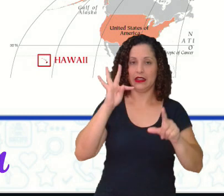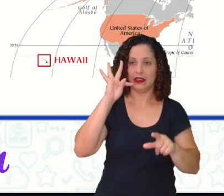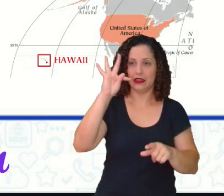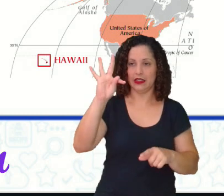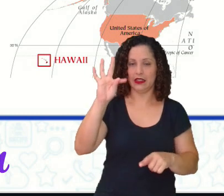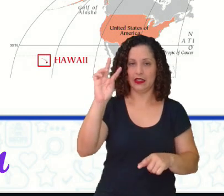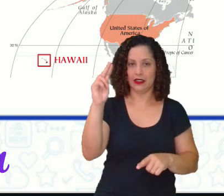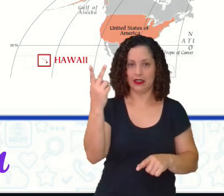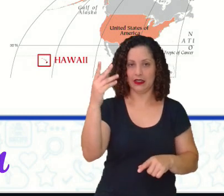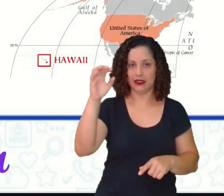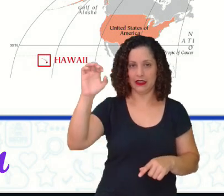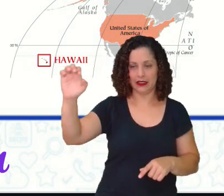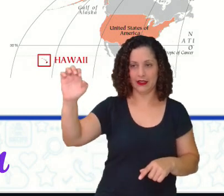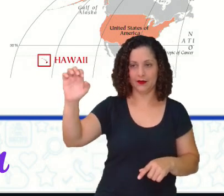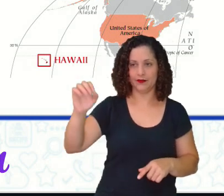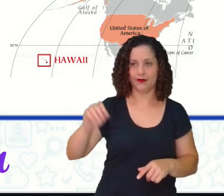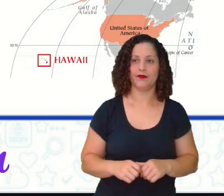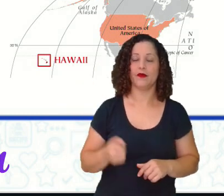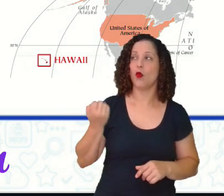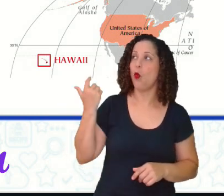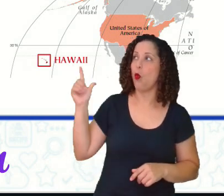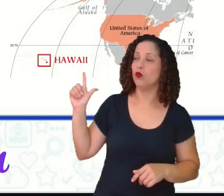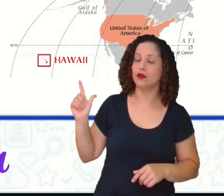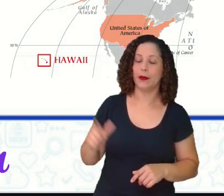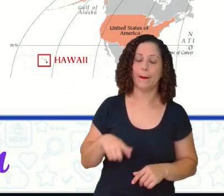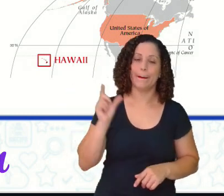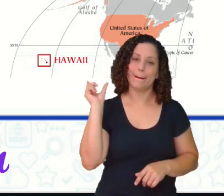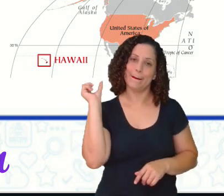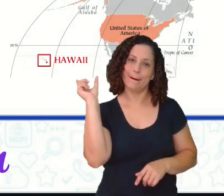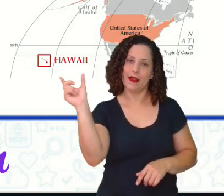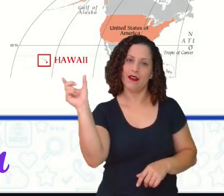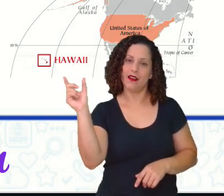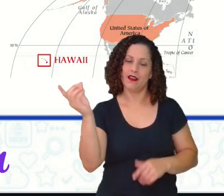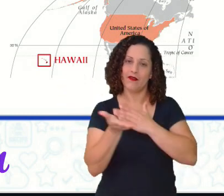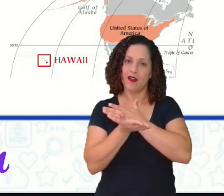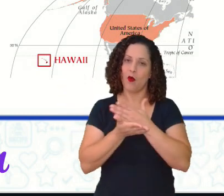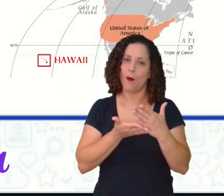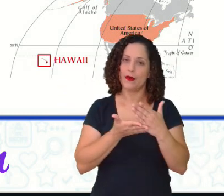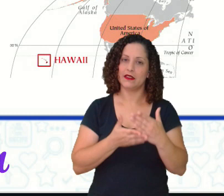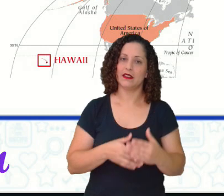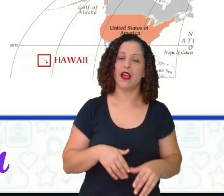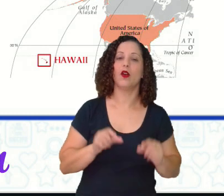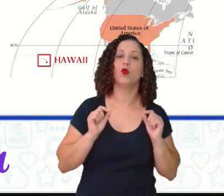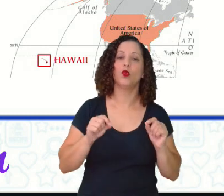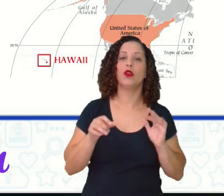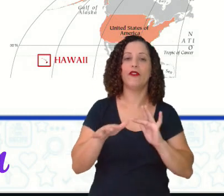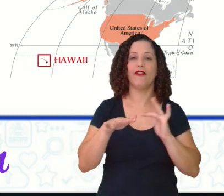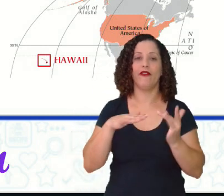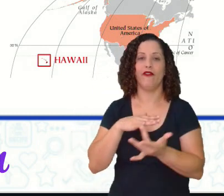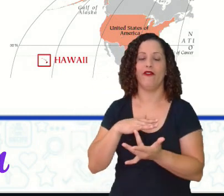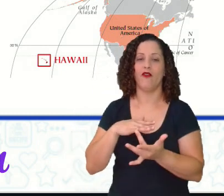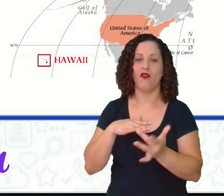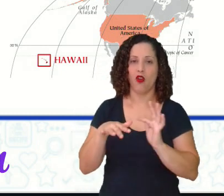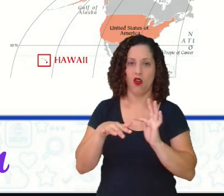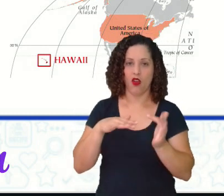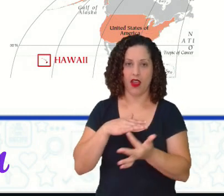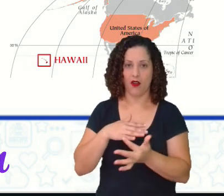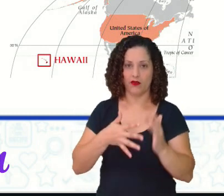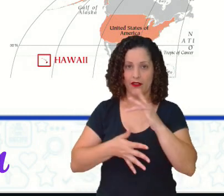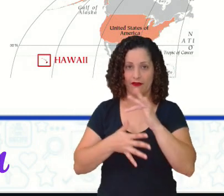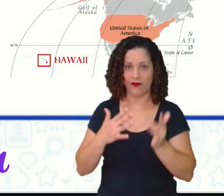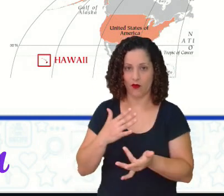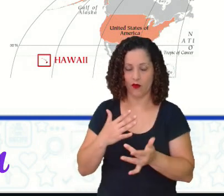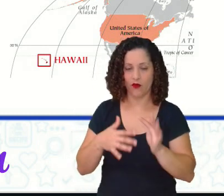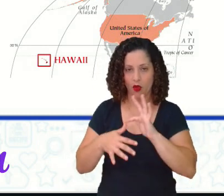ok? Quando a próxima palavra começar por vogal, som de vogal, a gente traduz como, a gente pronuncia